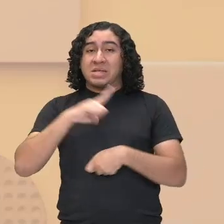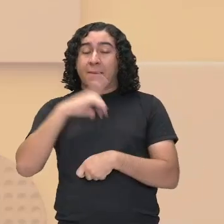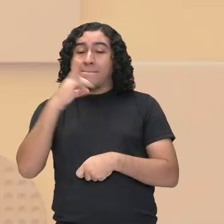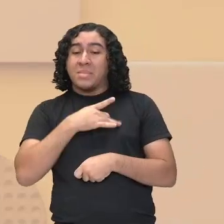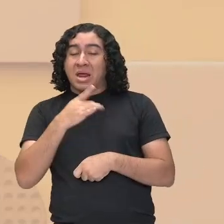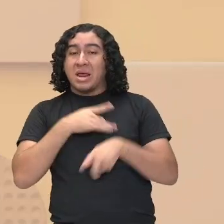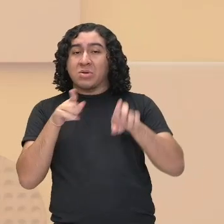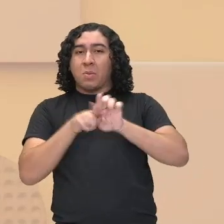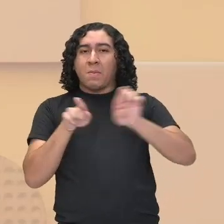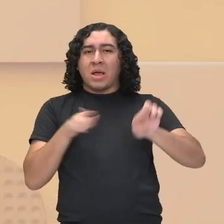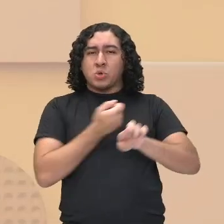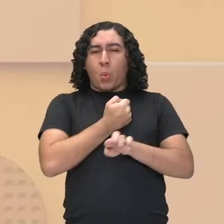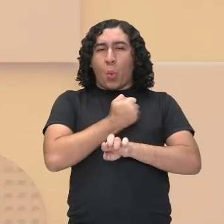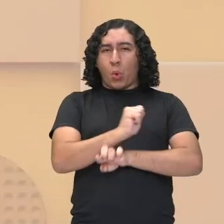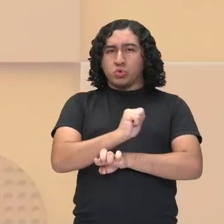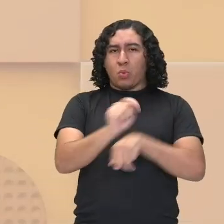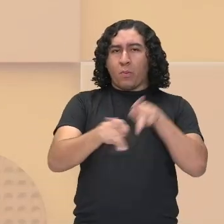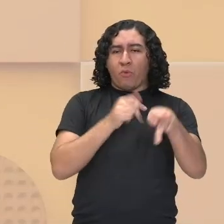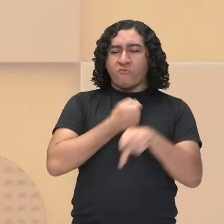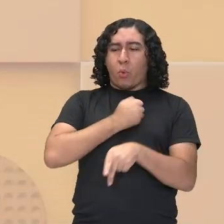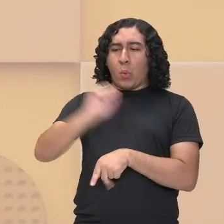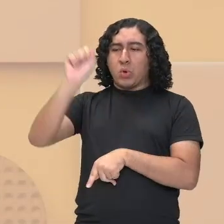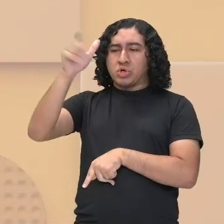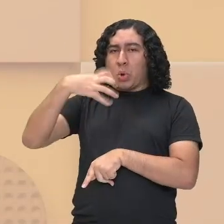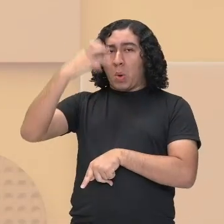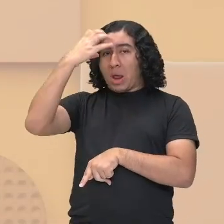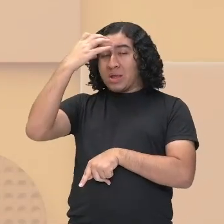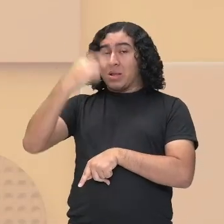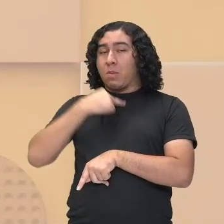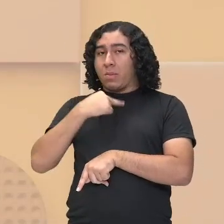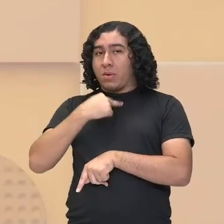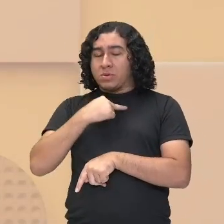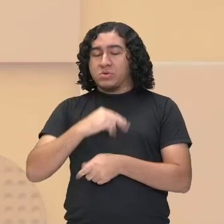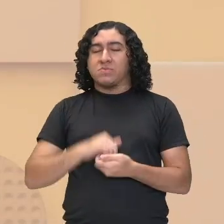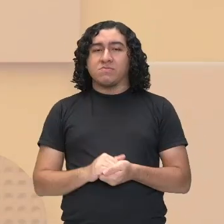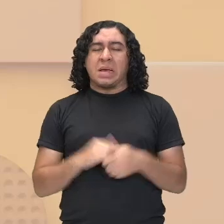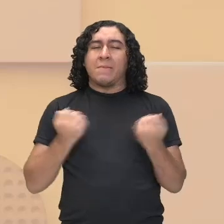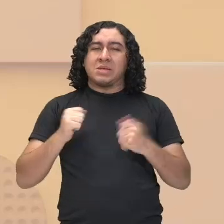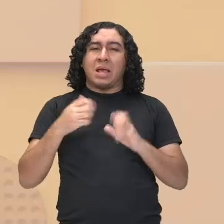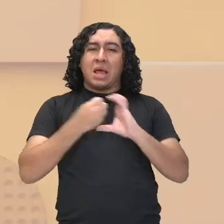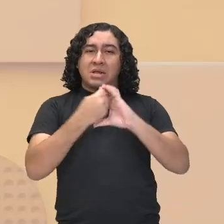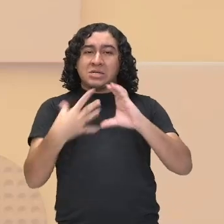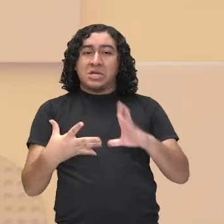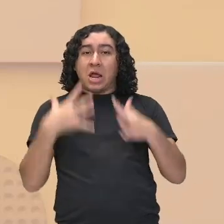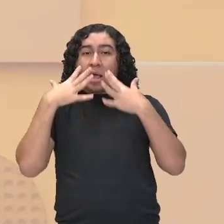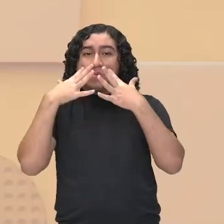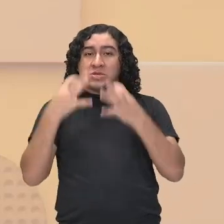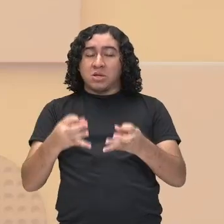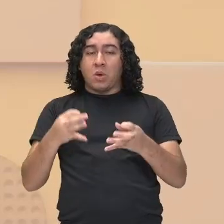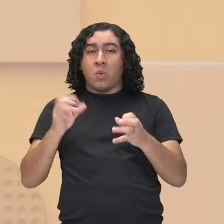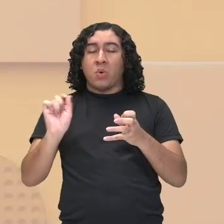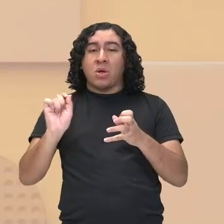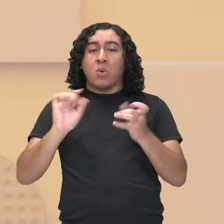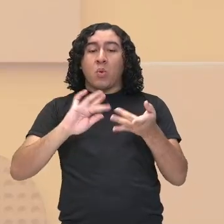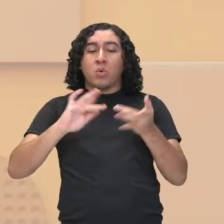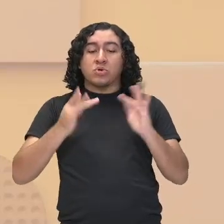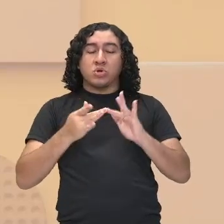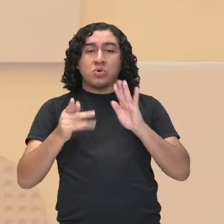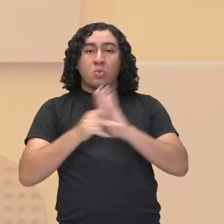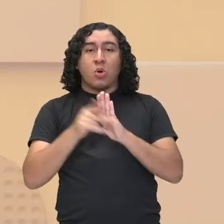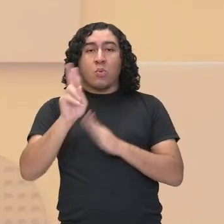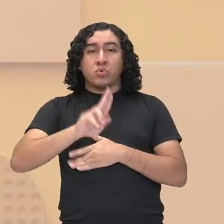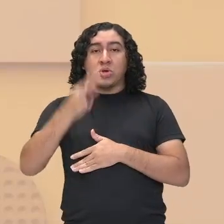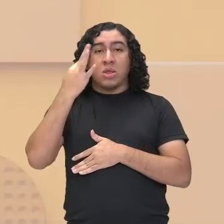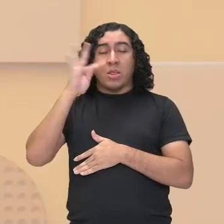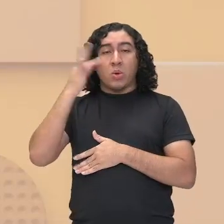ser odiado. Então, essa característica, ela deve ser bem observada no contexto da aplicação das teorias